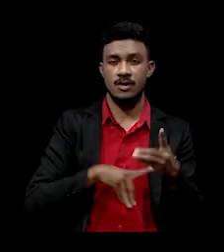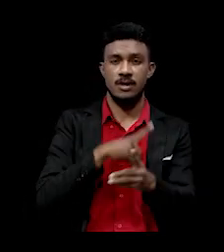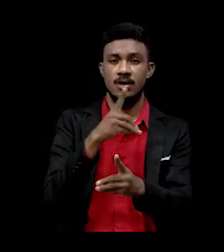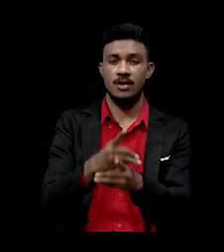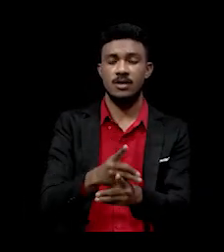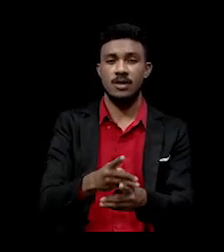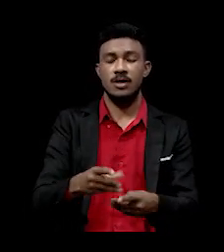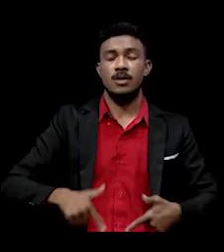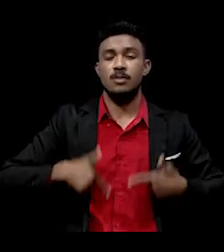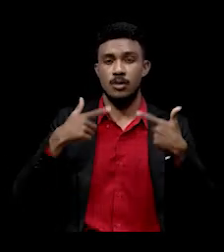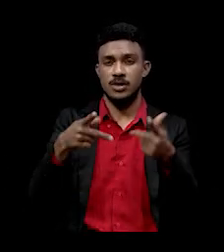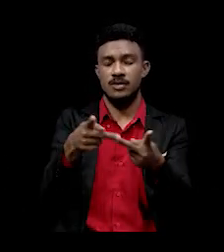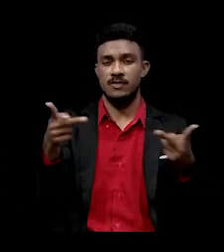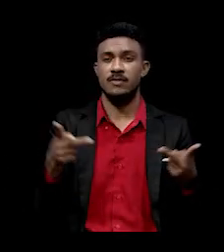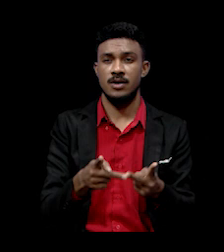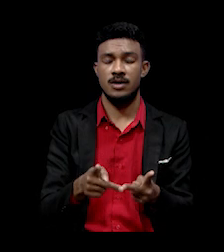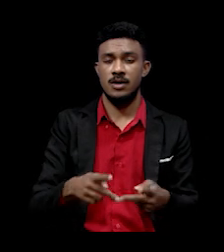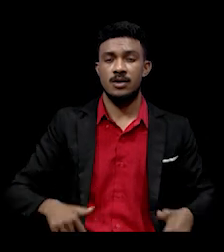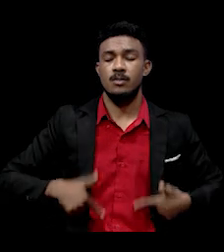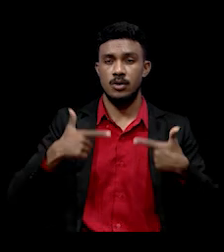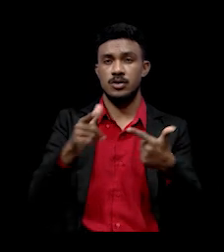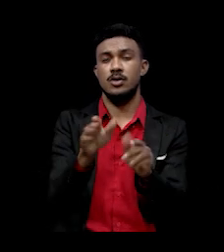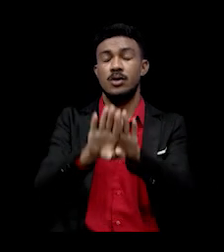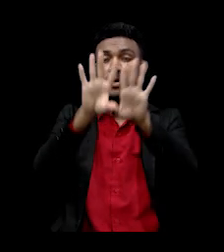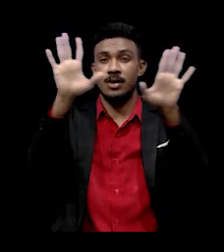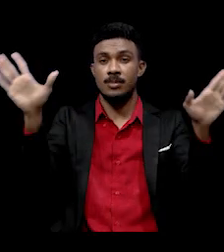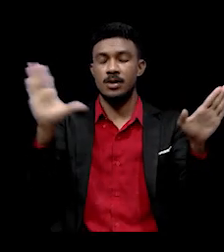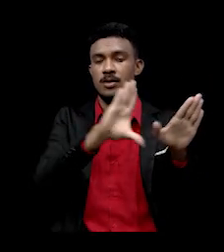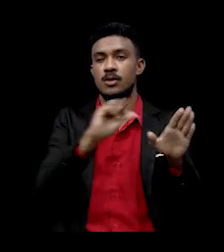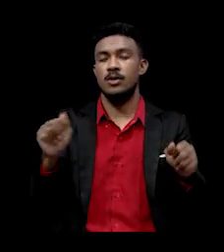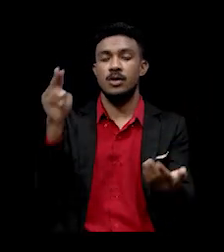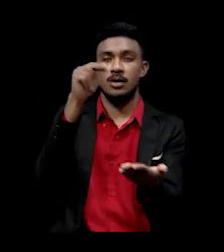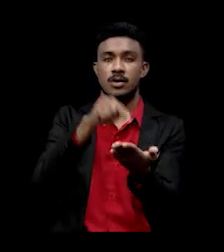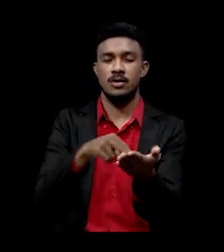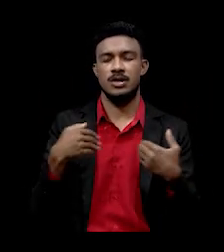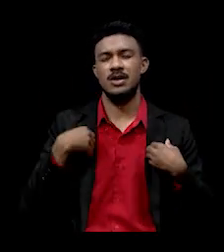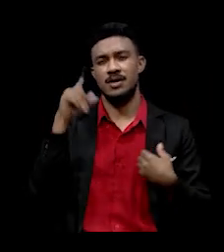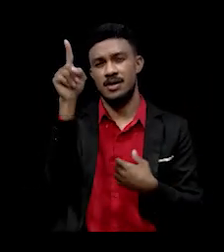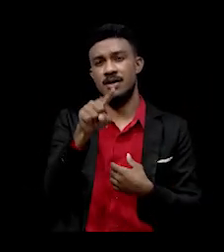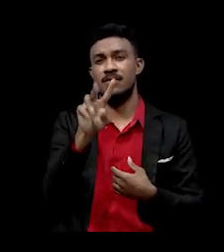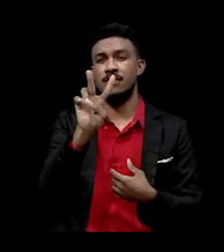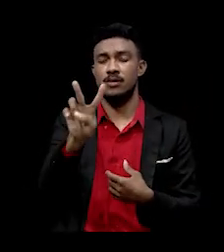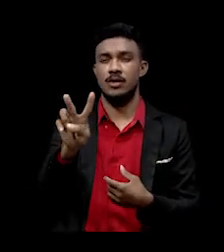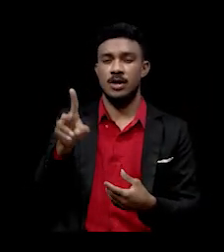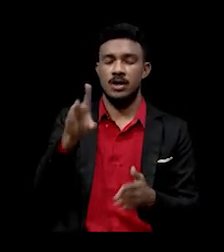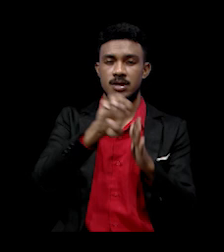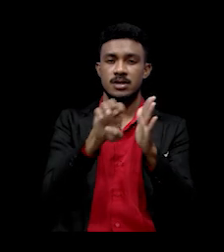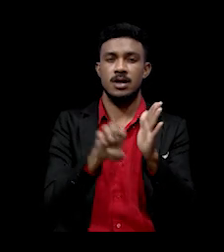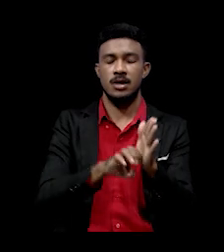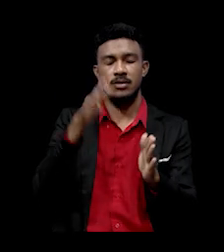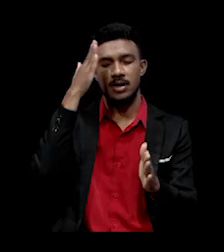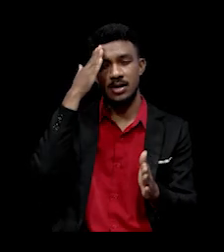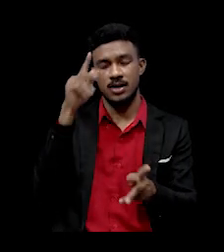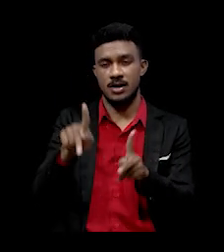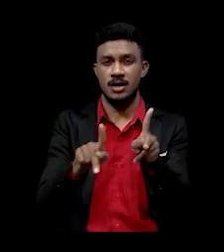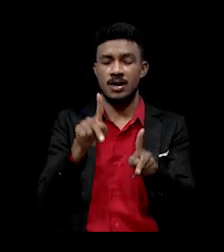ambiente ema moris nyang nebe mos nona bilang ho natureza. Alinea rua, Estado reconhece kata iha